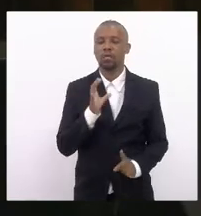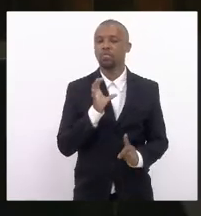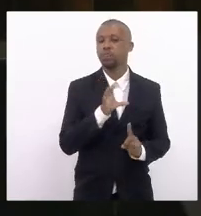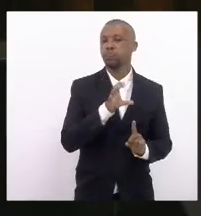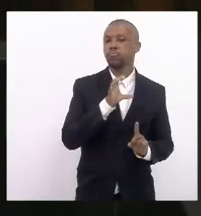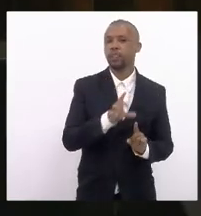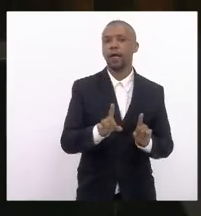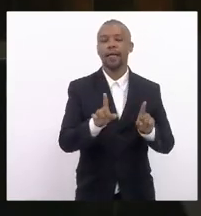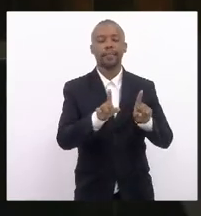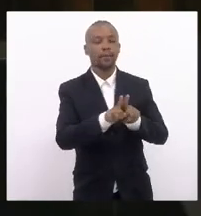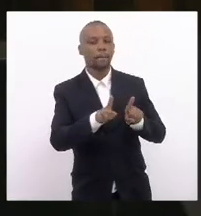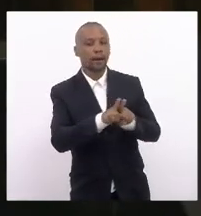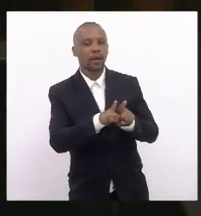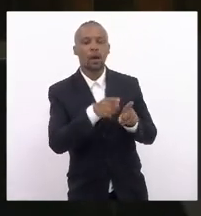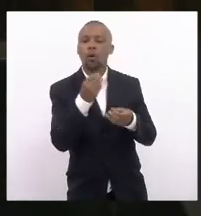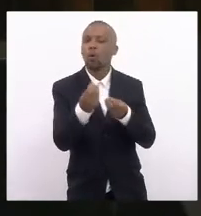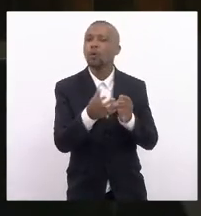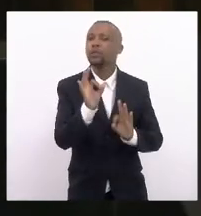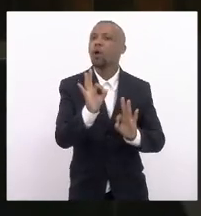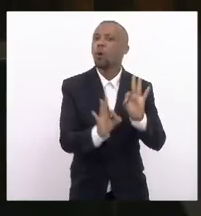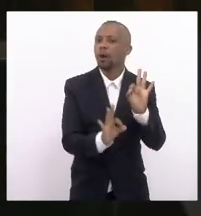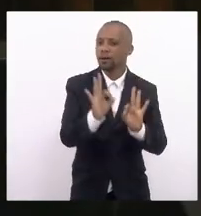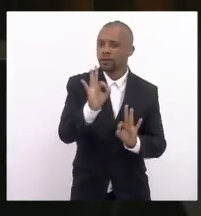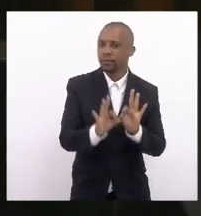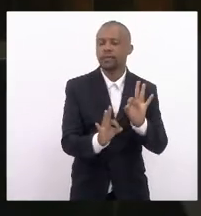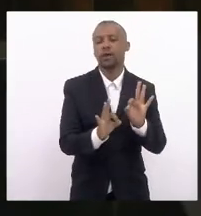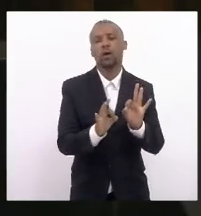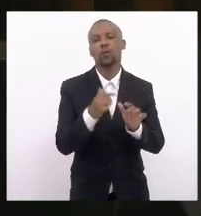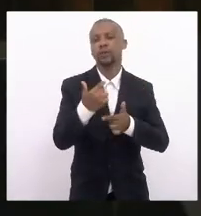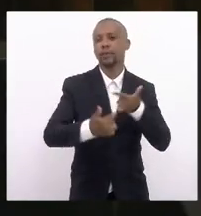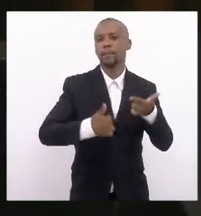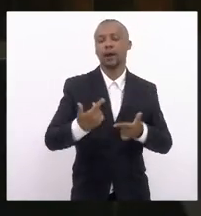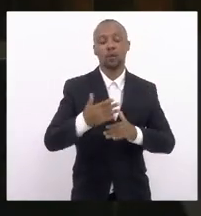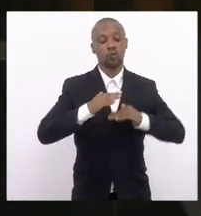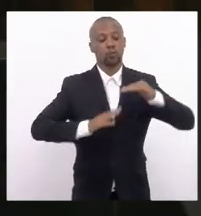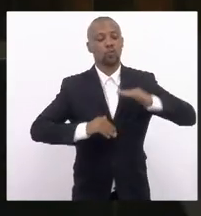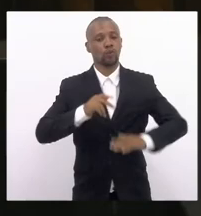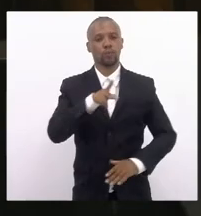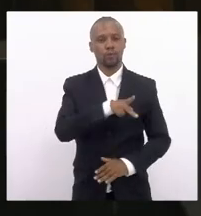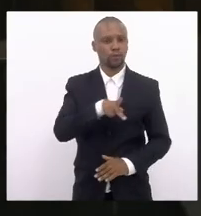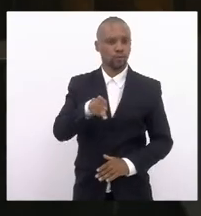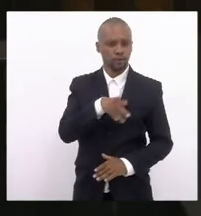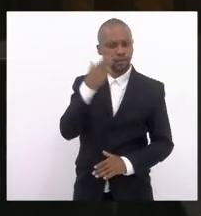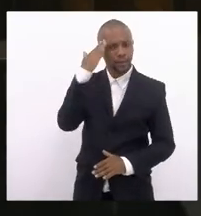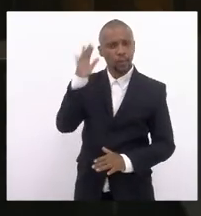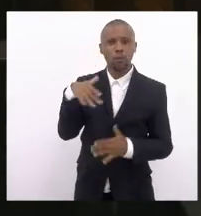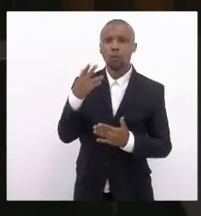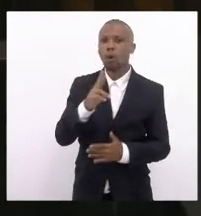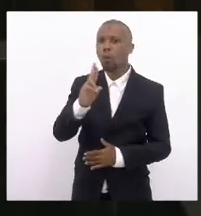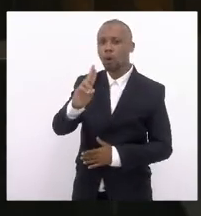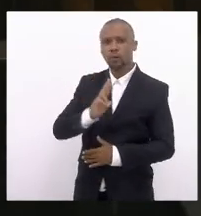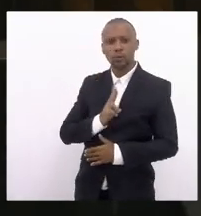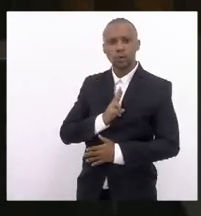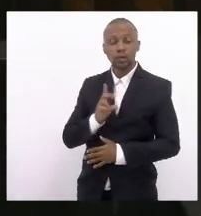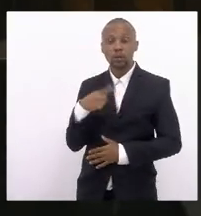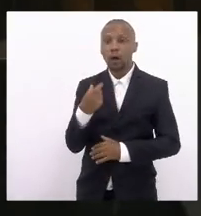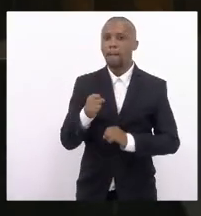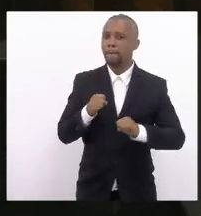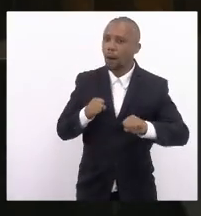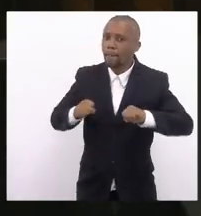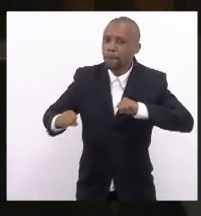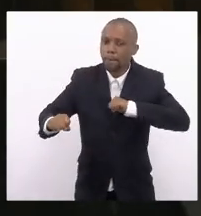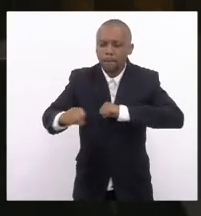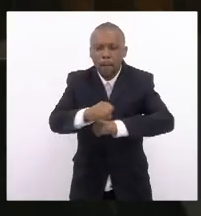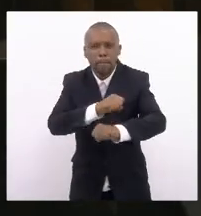a maneira de se organizar o trabalho do professor. Sabe qual é o resultado, Tia Ju? A gente lutou muito para tentar fazer com que